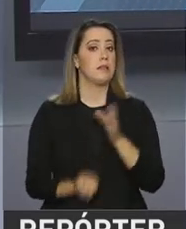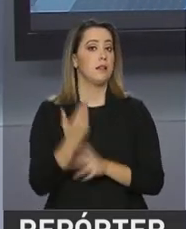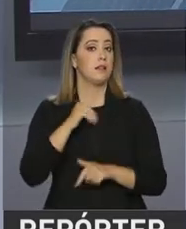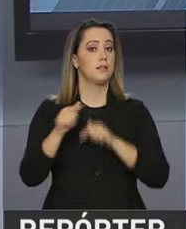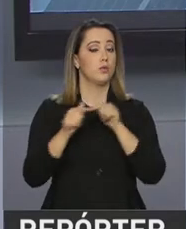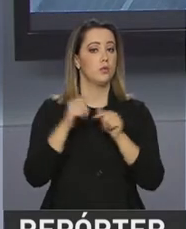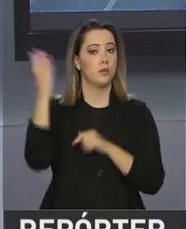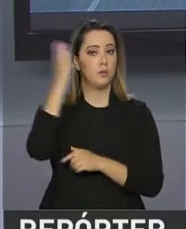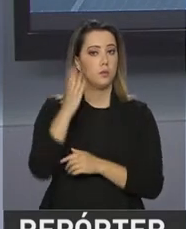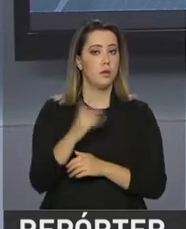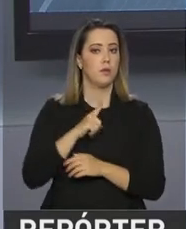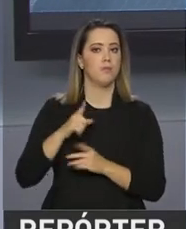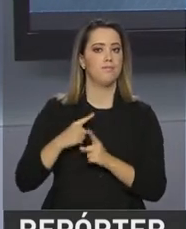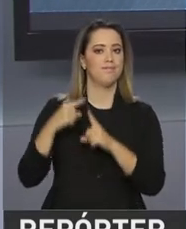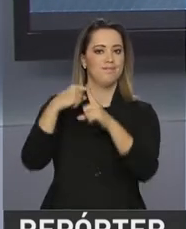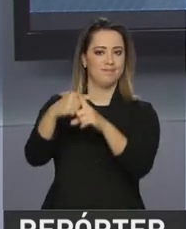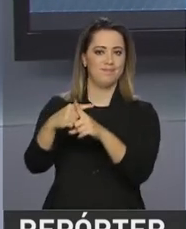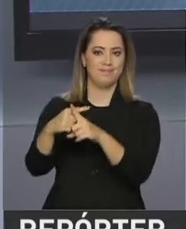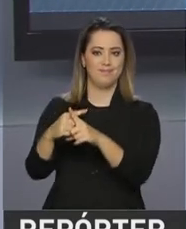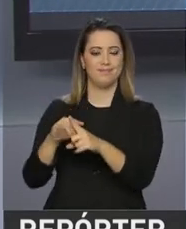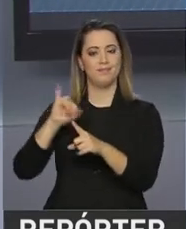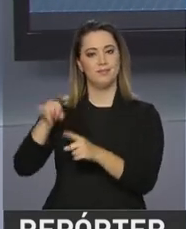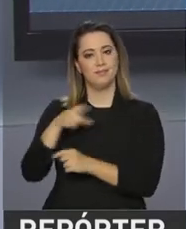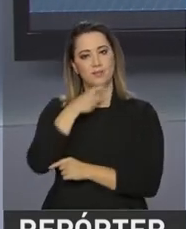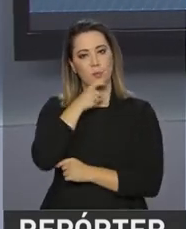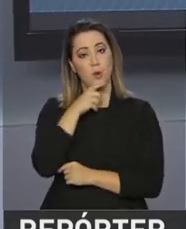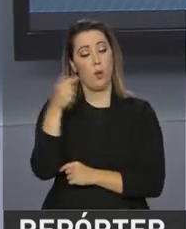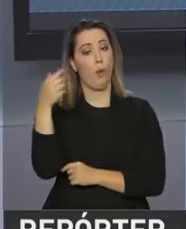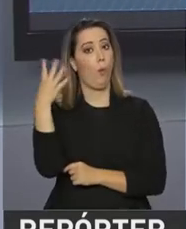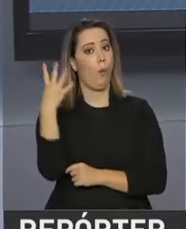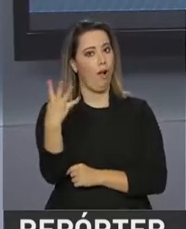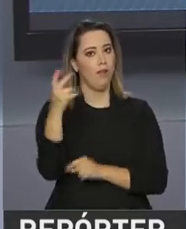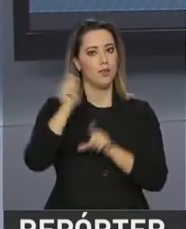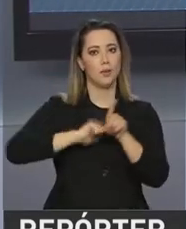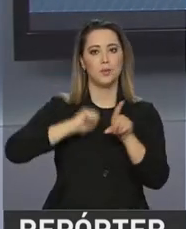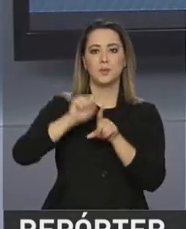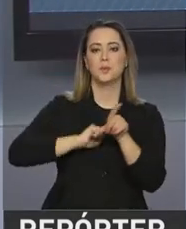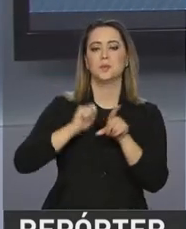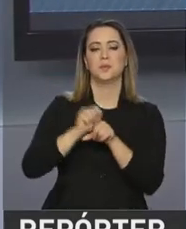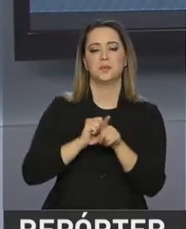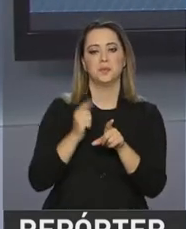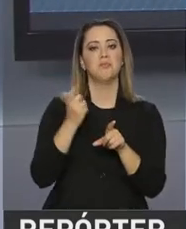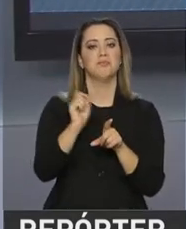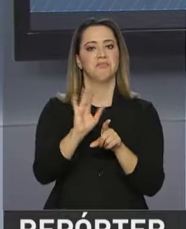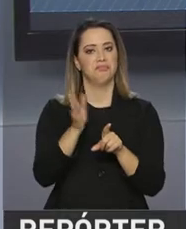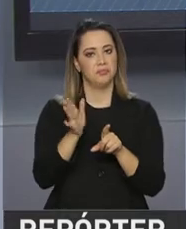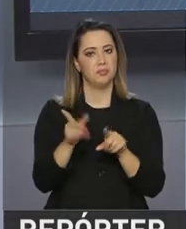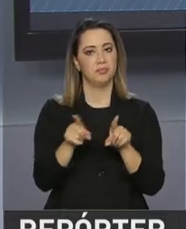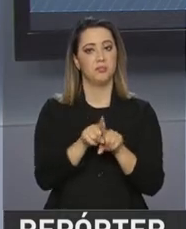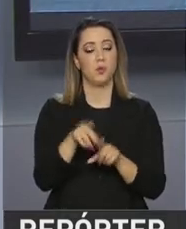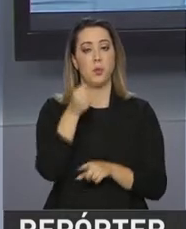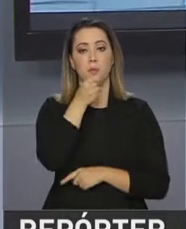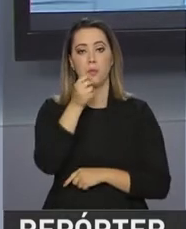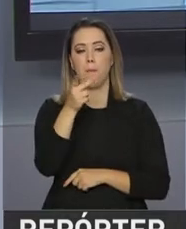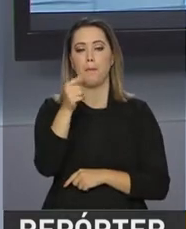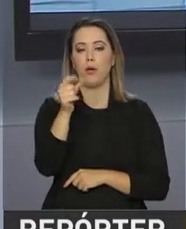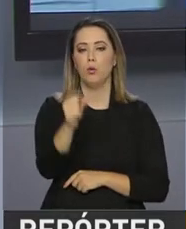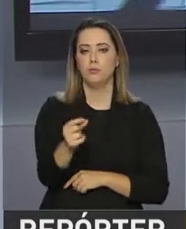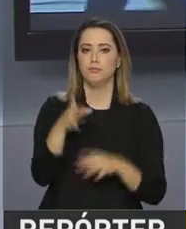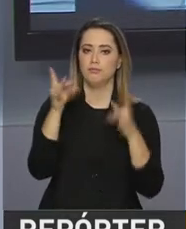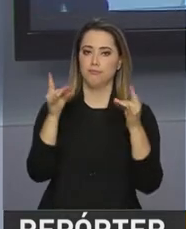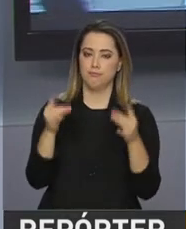emprego no brasil registra saldo positivo em julho pelo quarto mês consecutivo o repórter paulo la sálvia tem as informações